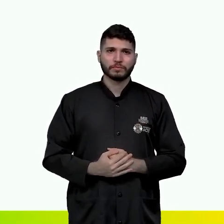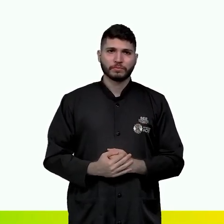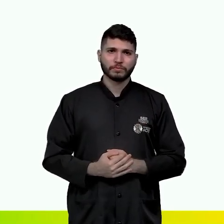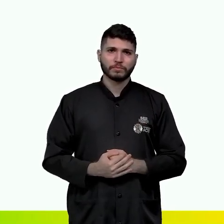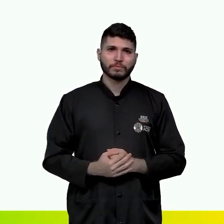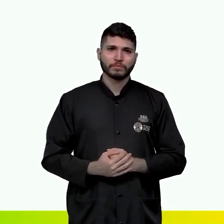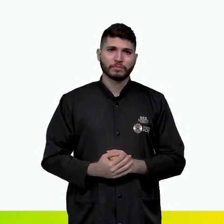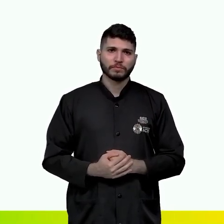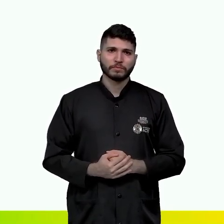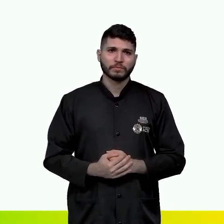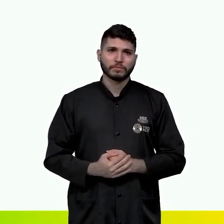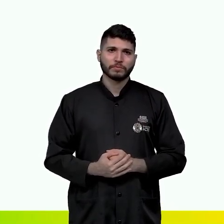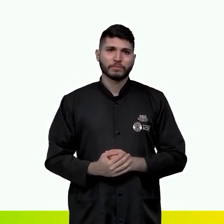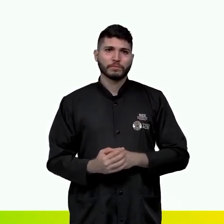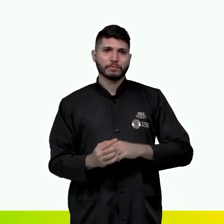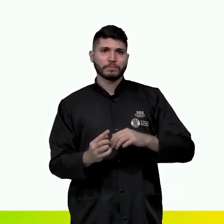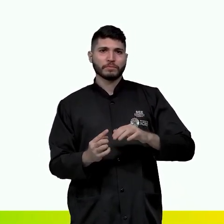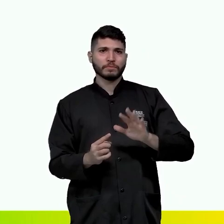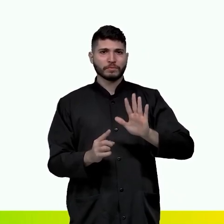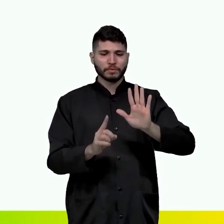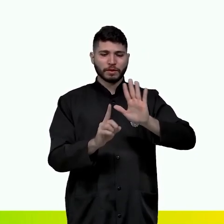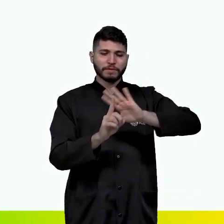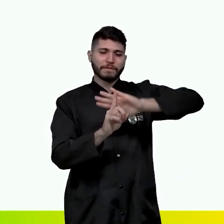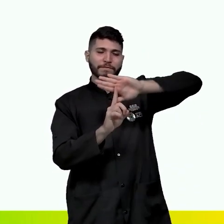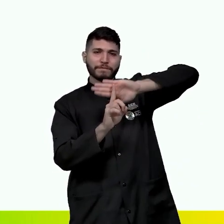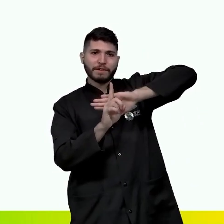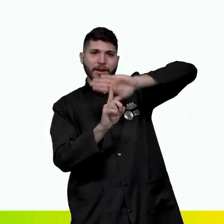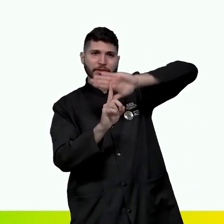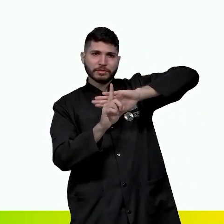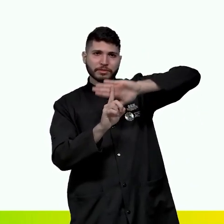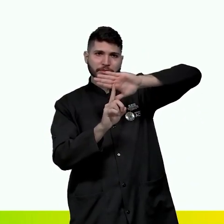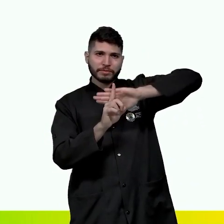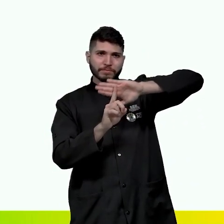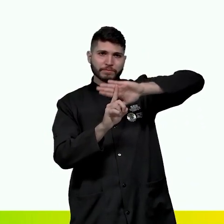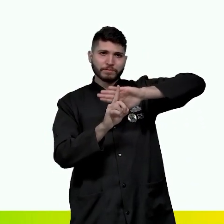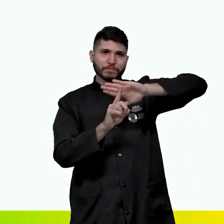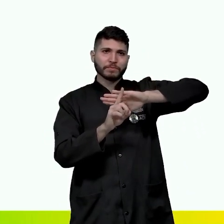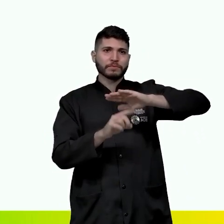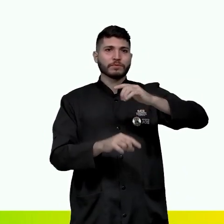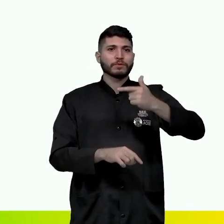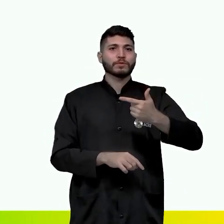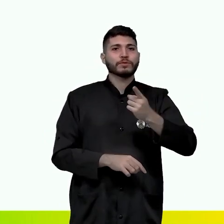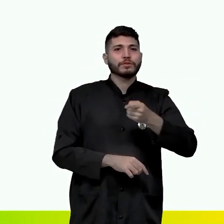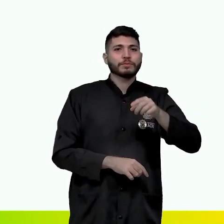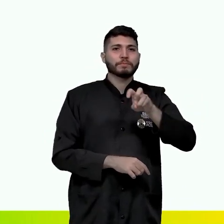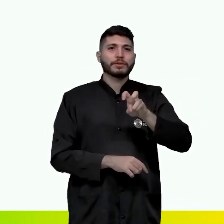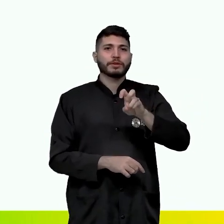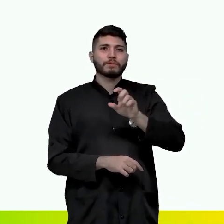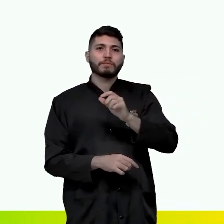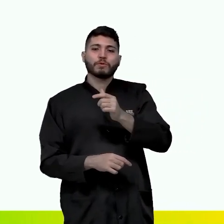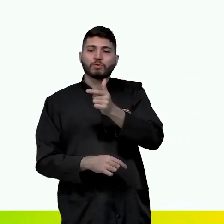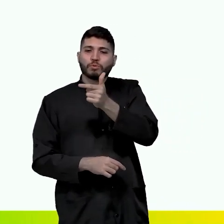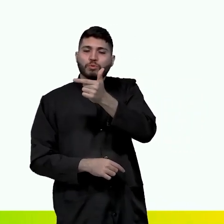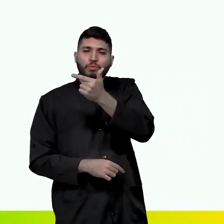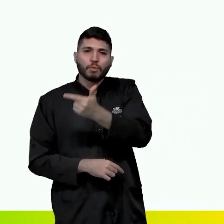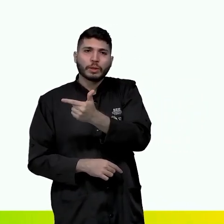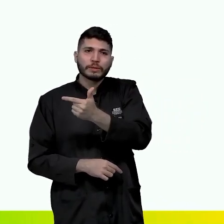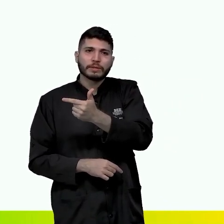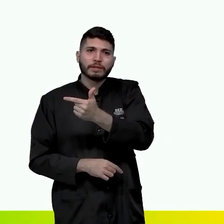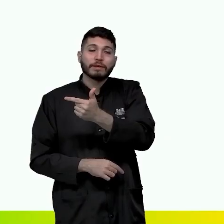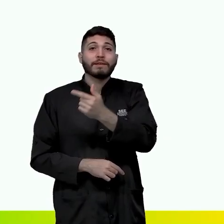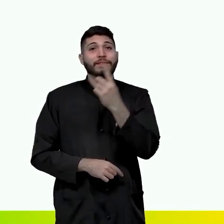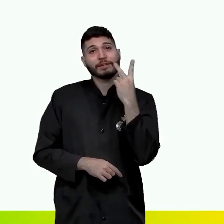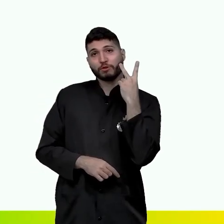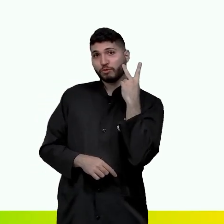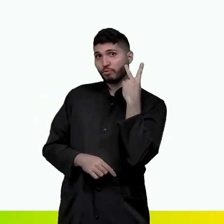essa face aqui, ó, que tem 2,5 por 2, há duas dessas faces. Tem a